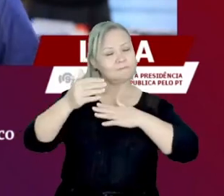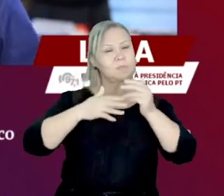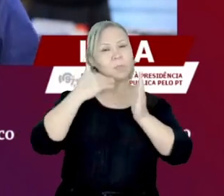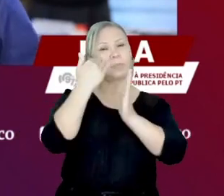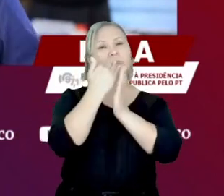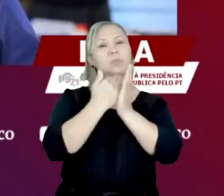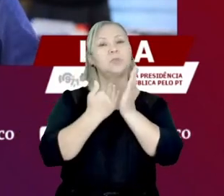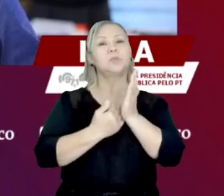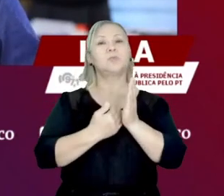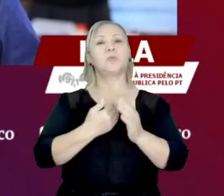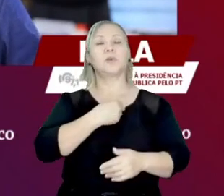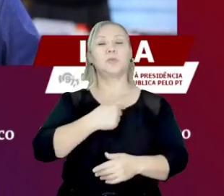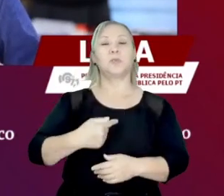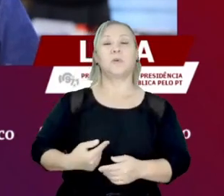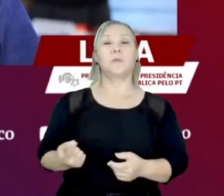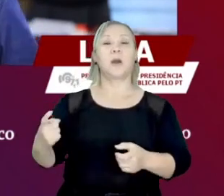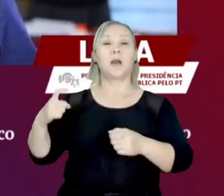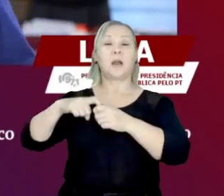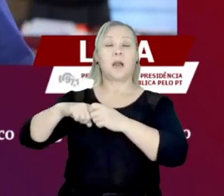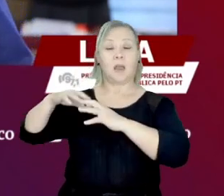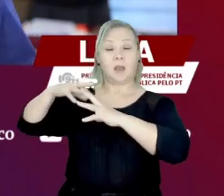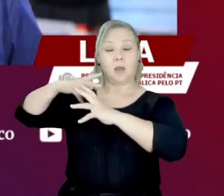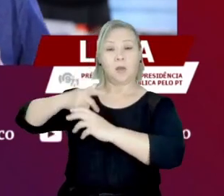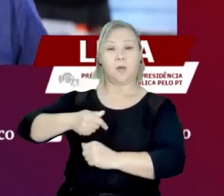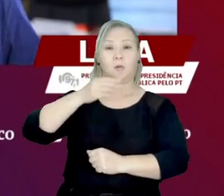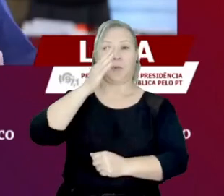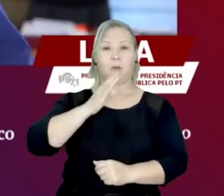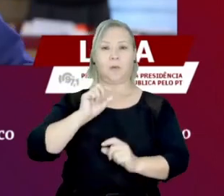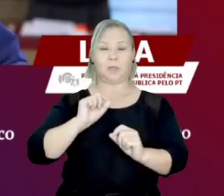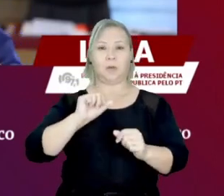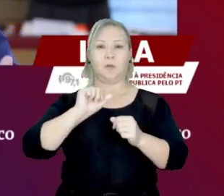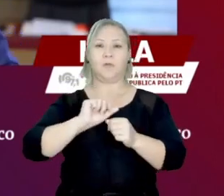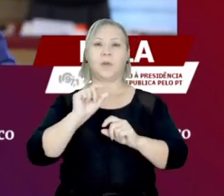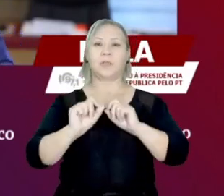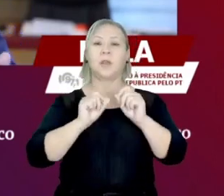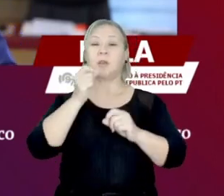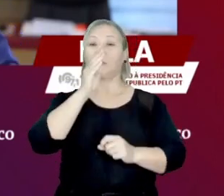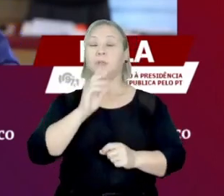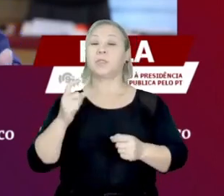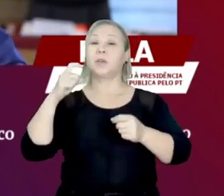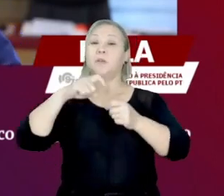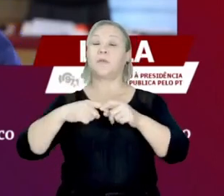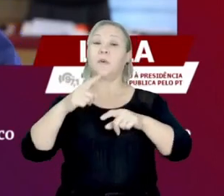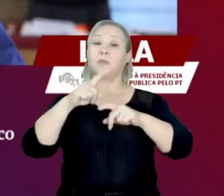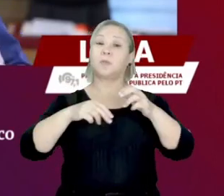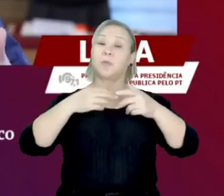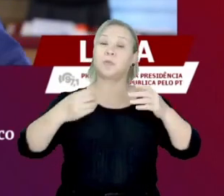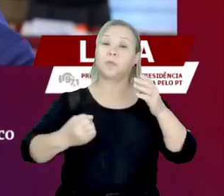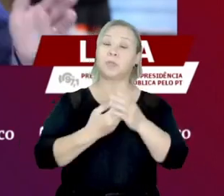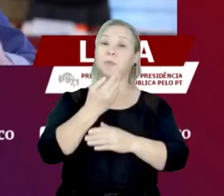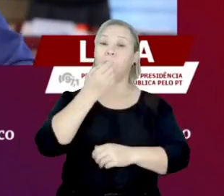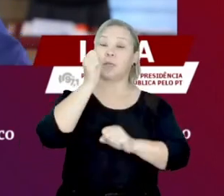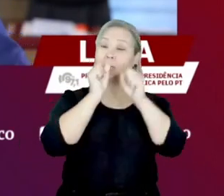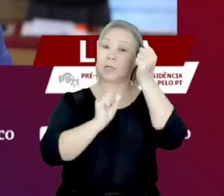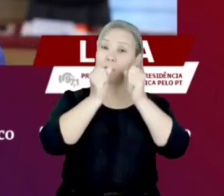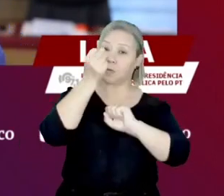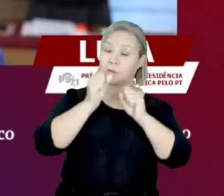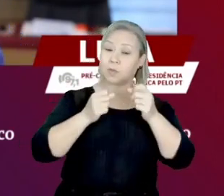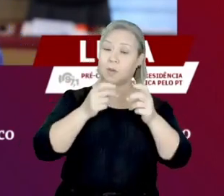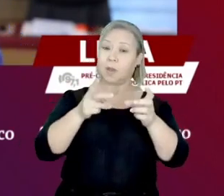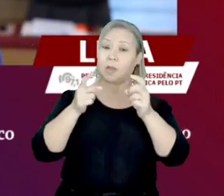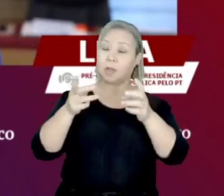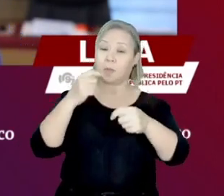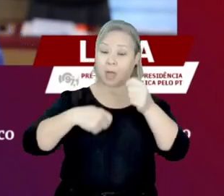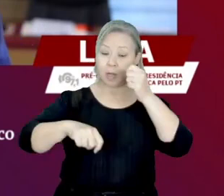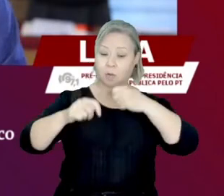comércio, volte a produzir mais na agricultura, volte a melhorar a qualidade da produção dos alimentos sem agrotóxico que nós precisamos aqui